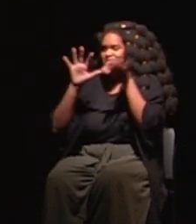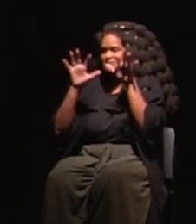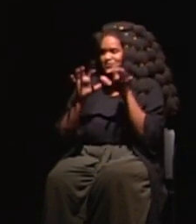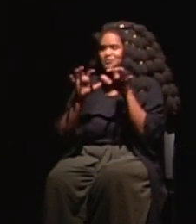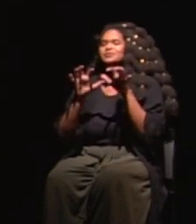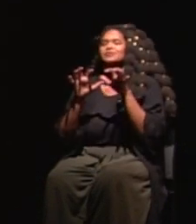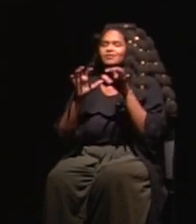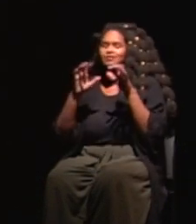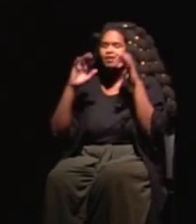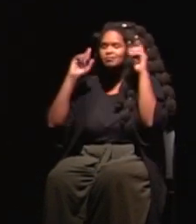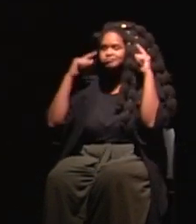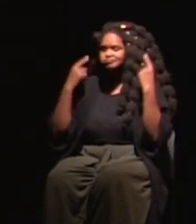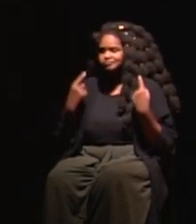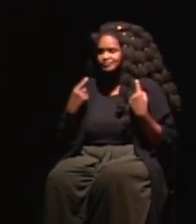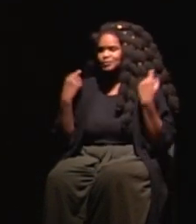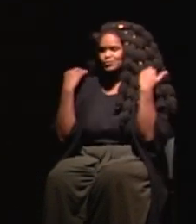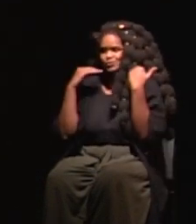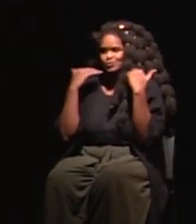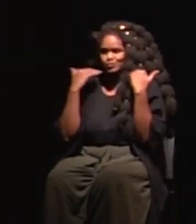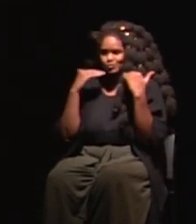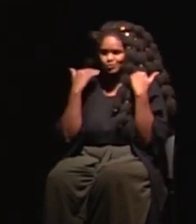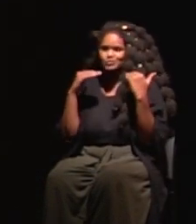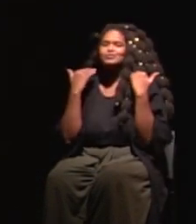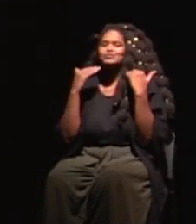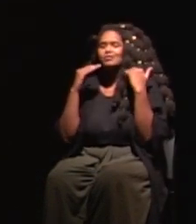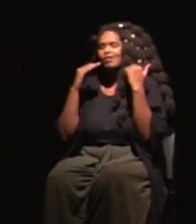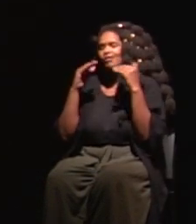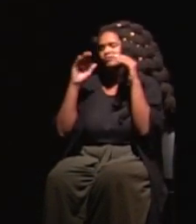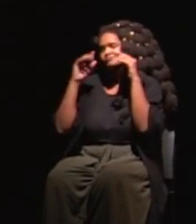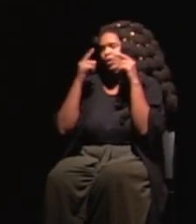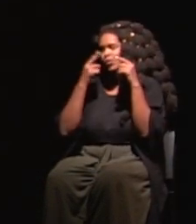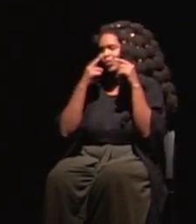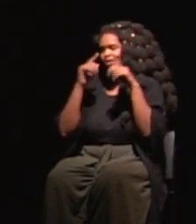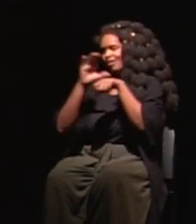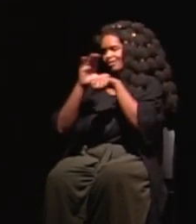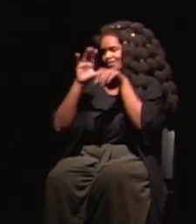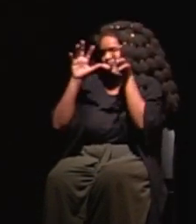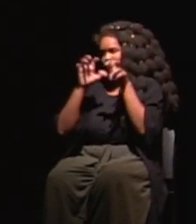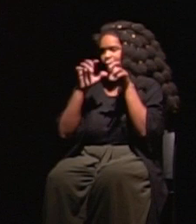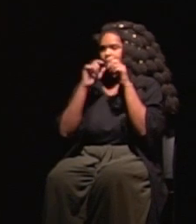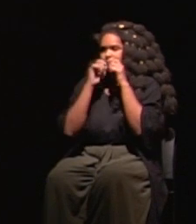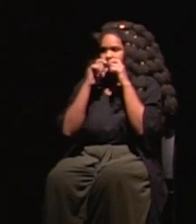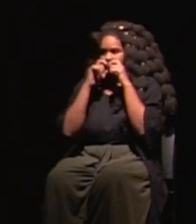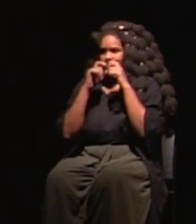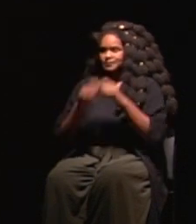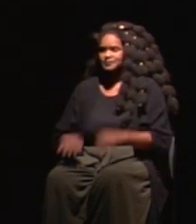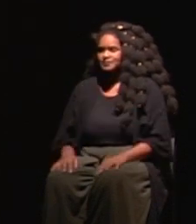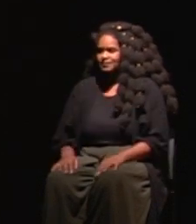encaracolados, curtos, olhos castanhos escuros e lábios grossos.